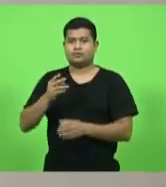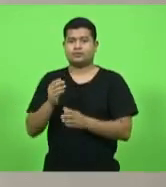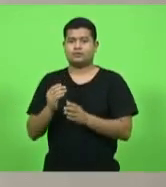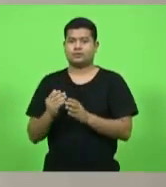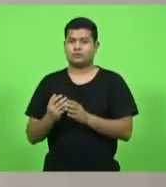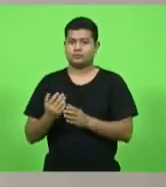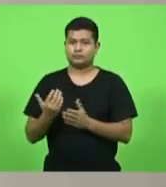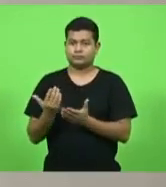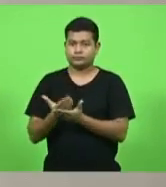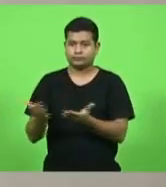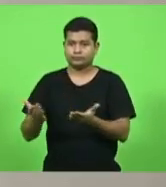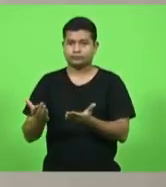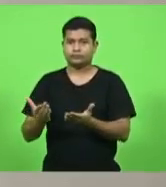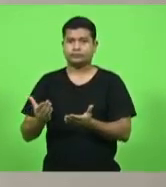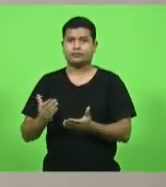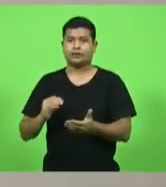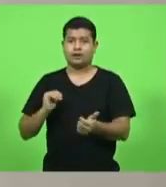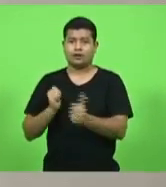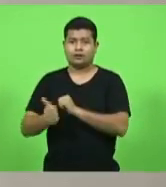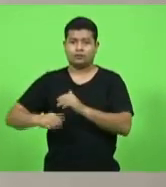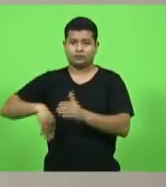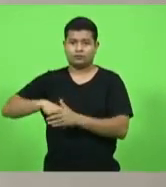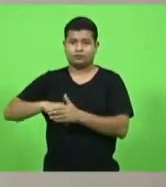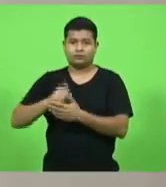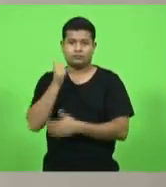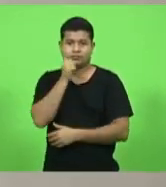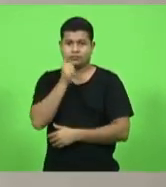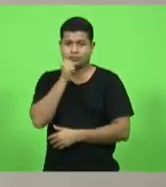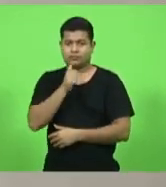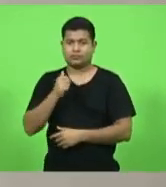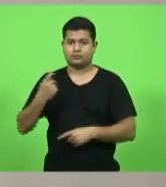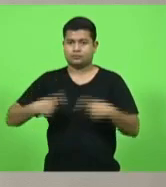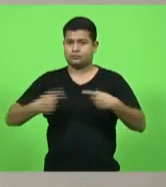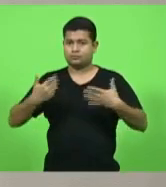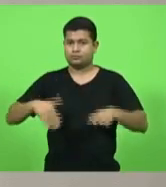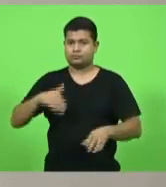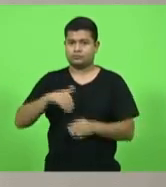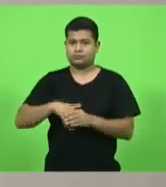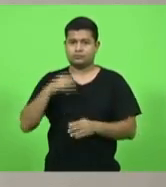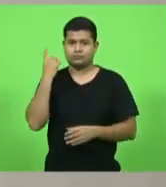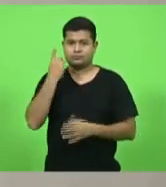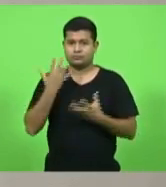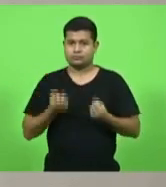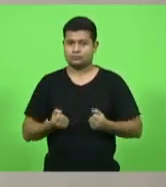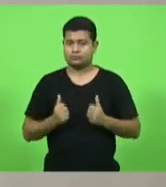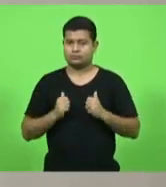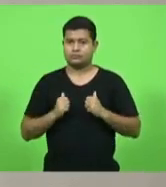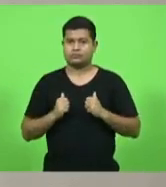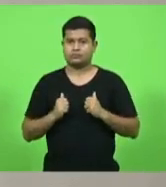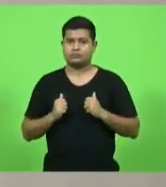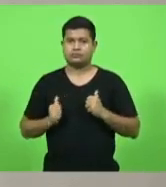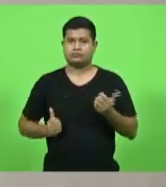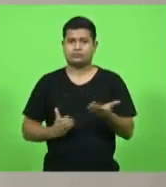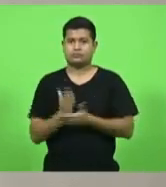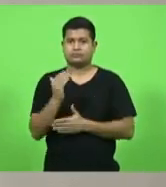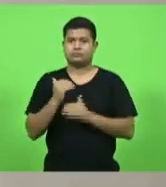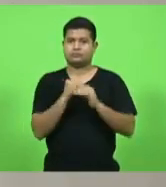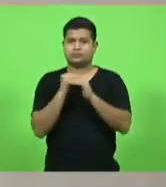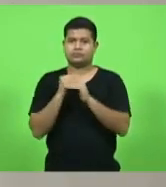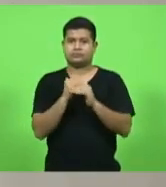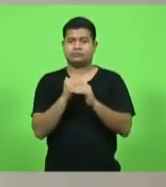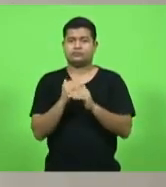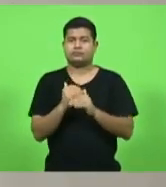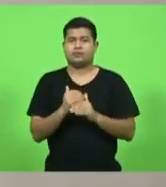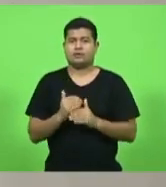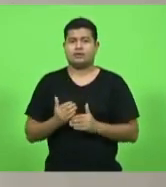de Futebol. Em discussão. Não havendo quem queira discutir, em votação. Deputados que aprovam, permaneçam como se encontram. Aprovado por unanimidade.